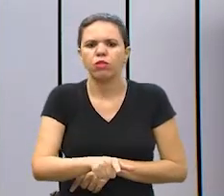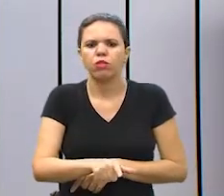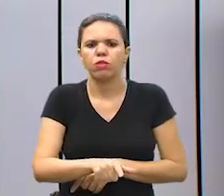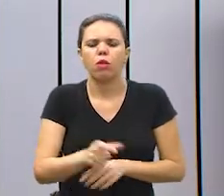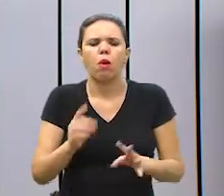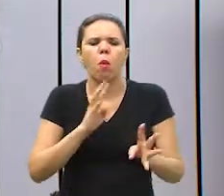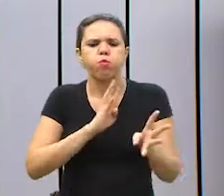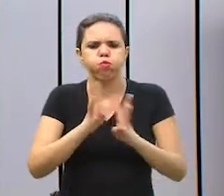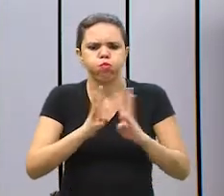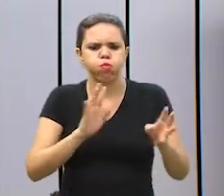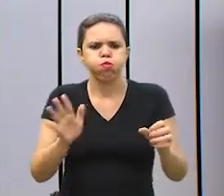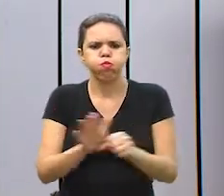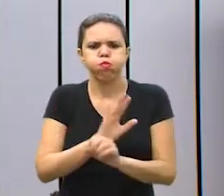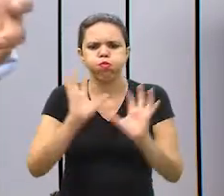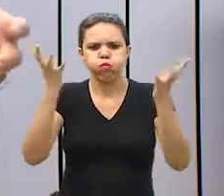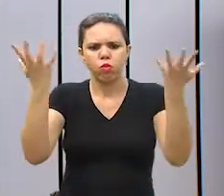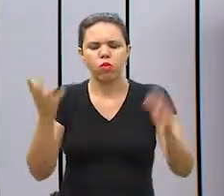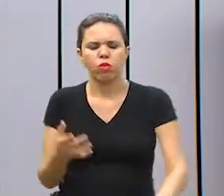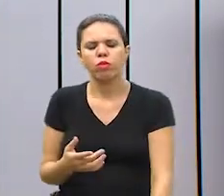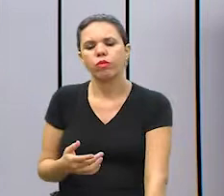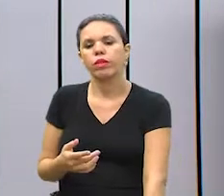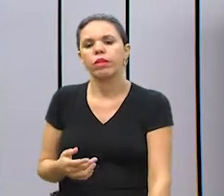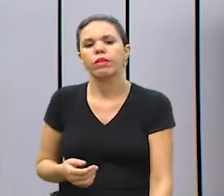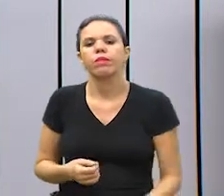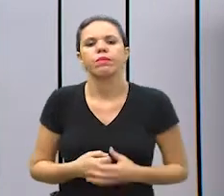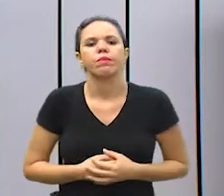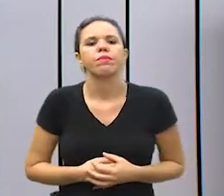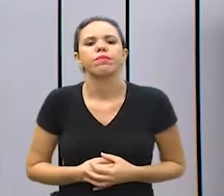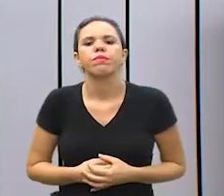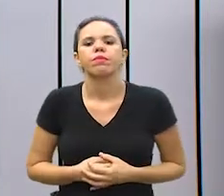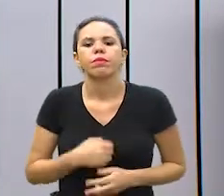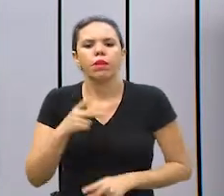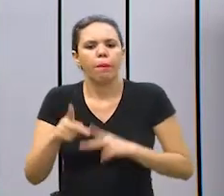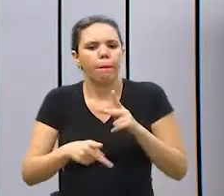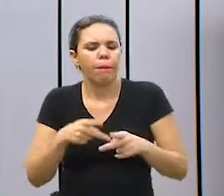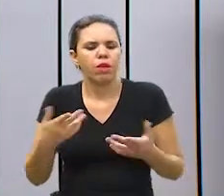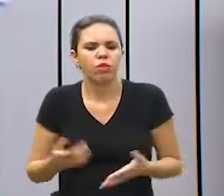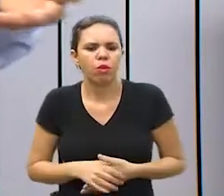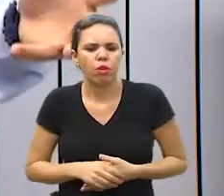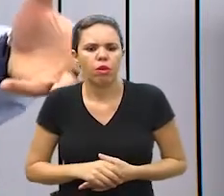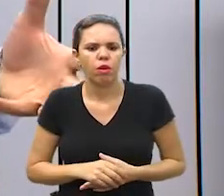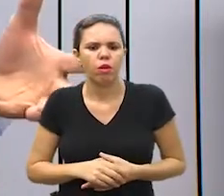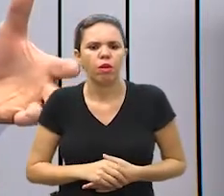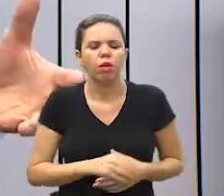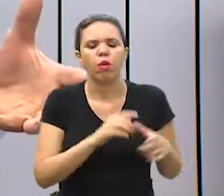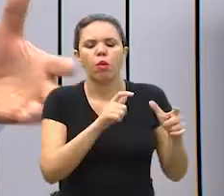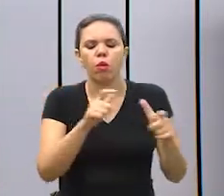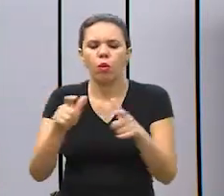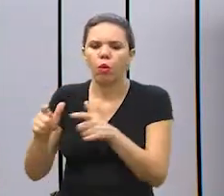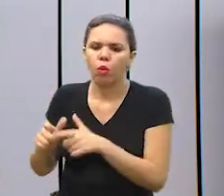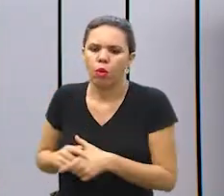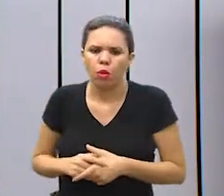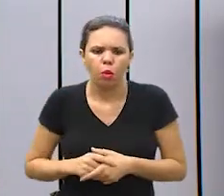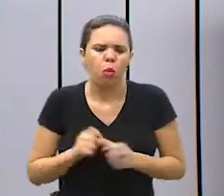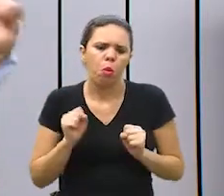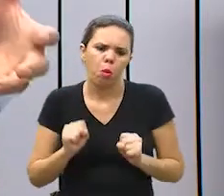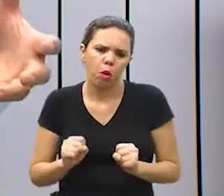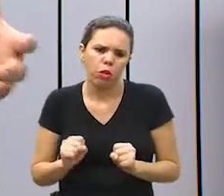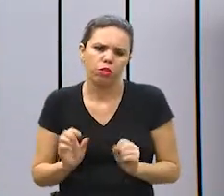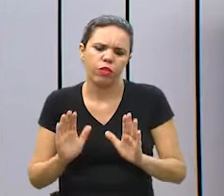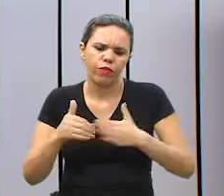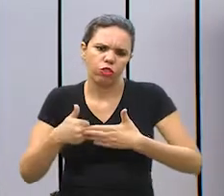se aglomerando, está fazendo festa, está recebendo pessoas em ambiente, né? Pode ser um